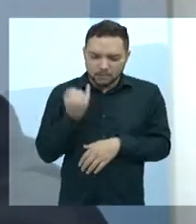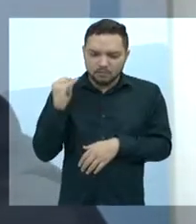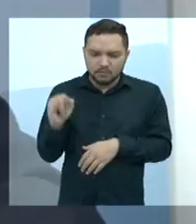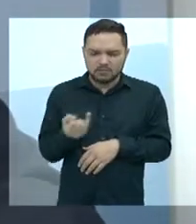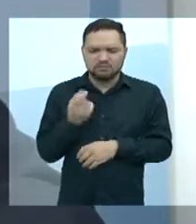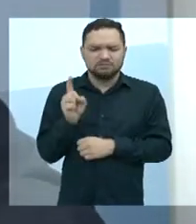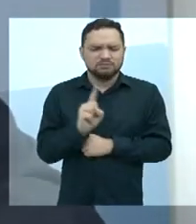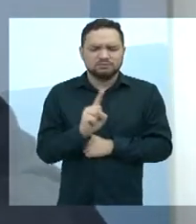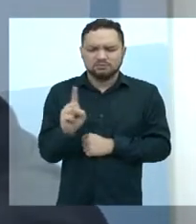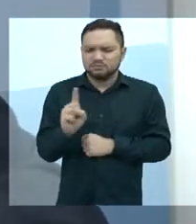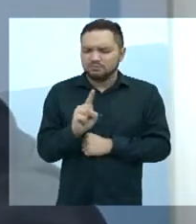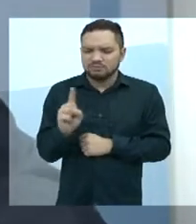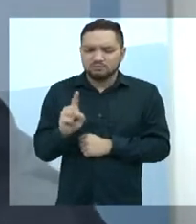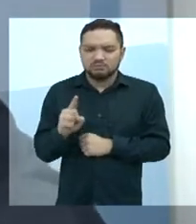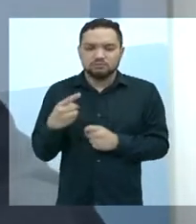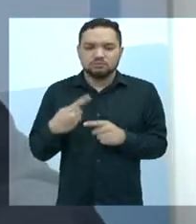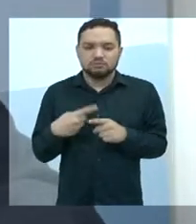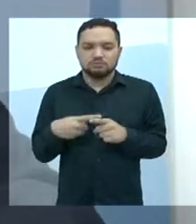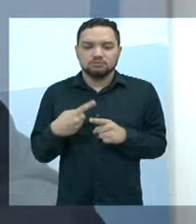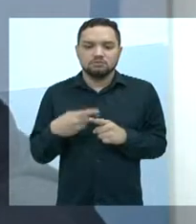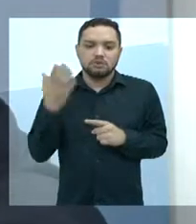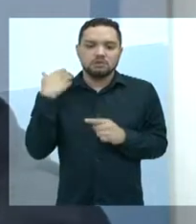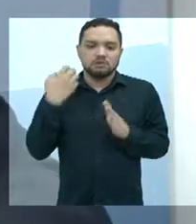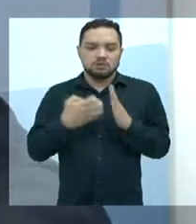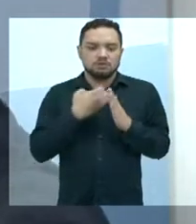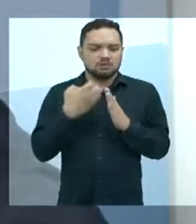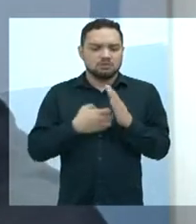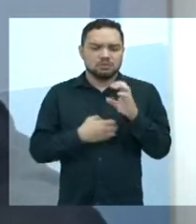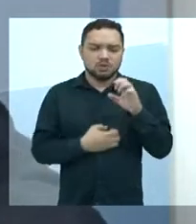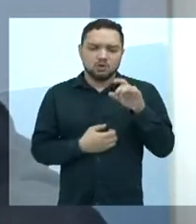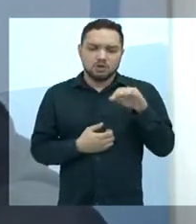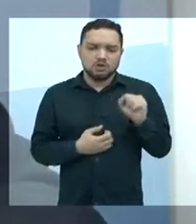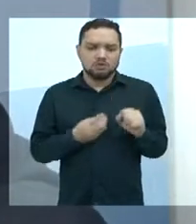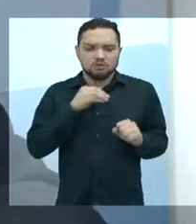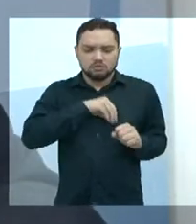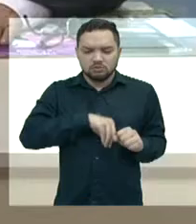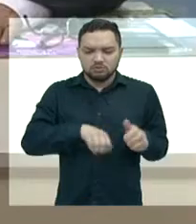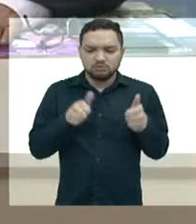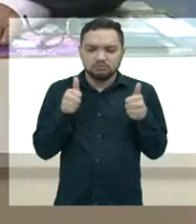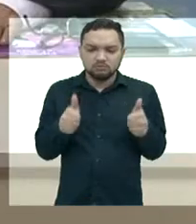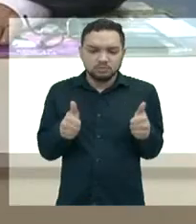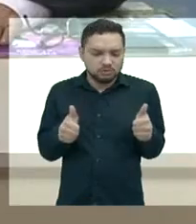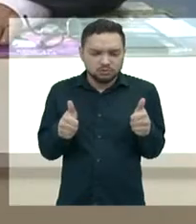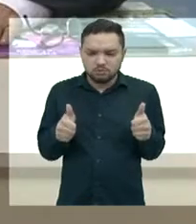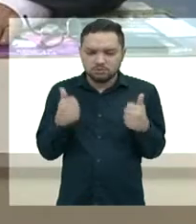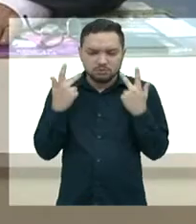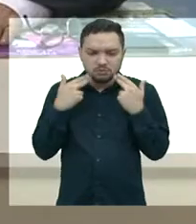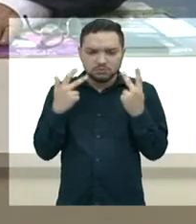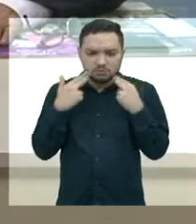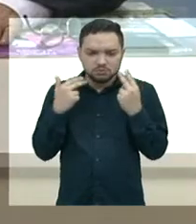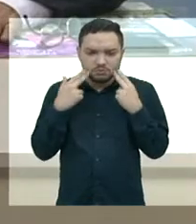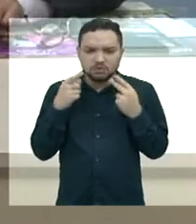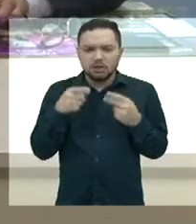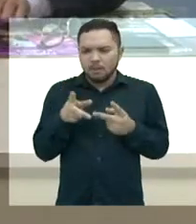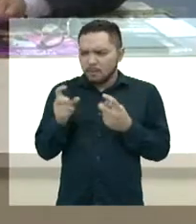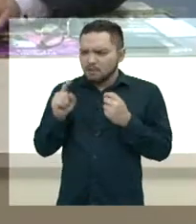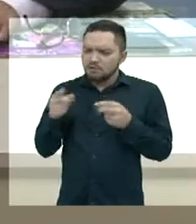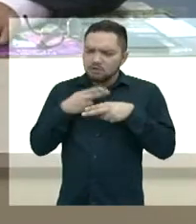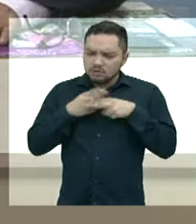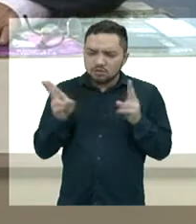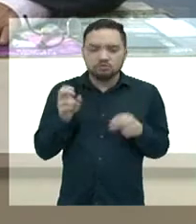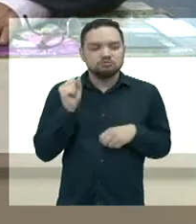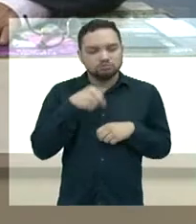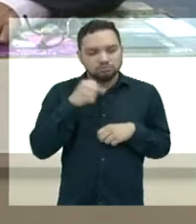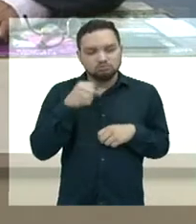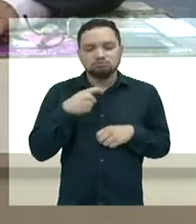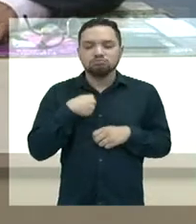Ao contrário, eu vivia muito bem na Coelce, eu vivia muito bem. O senhor, inclusive, tem uma personalidade muito discreta, o senhor é muito tranquilo. Eu sou